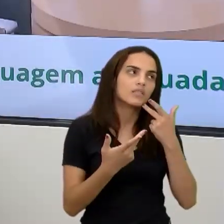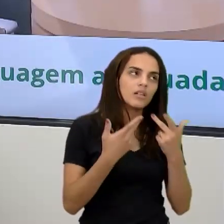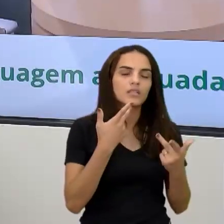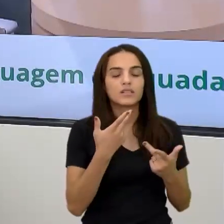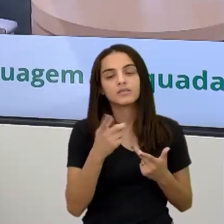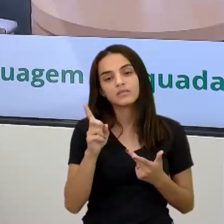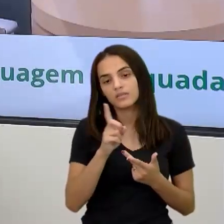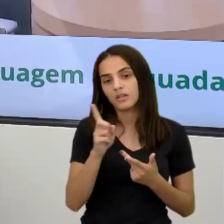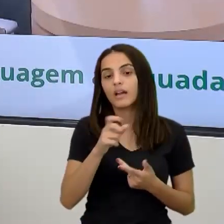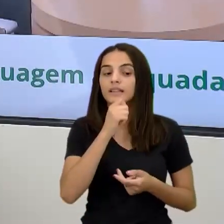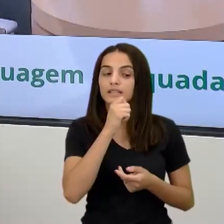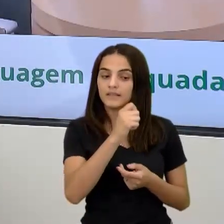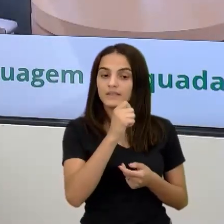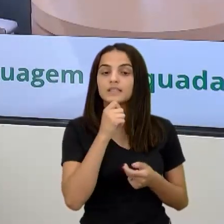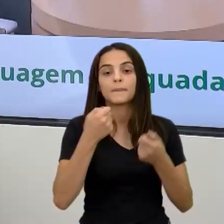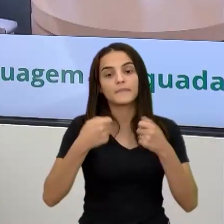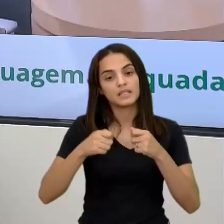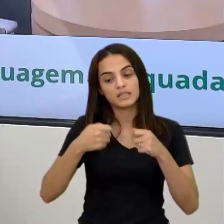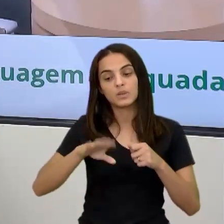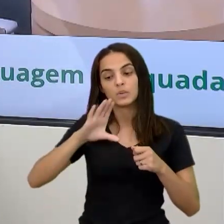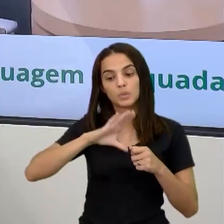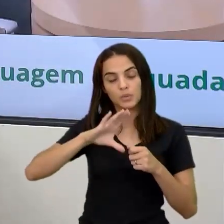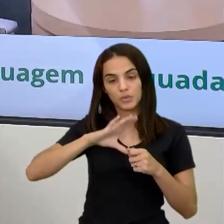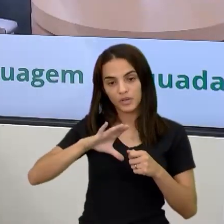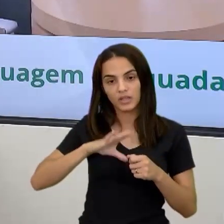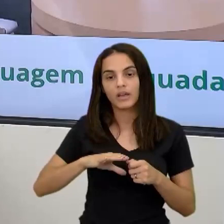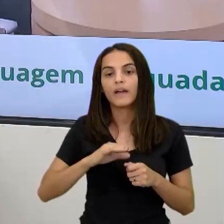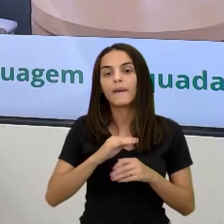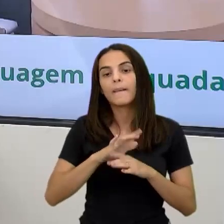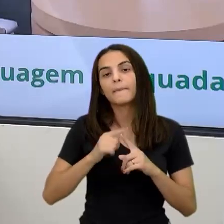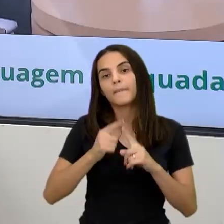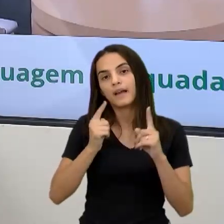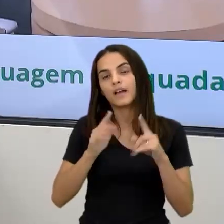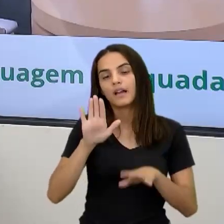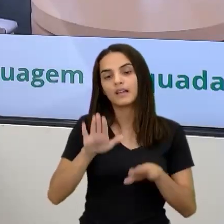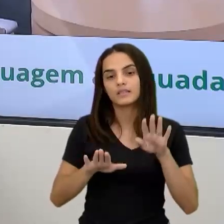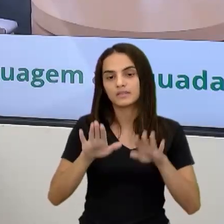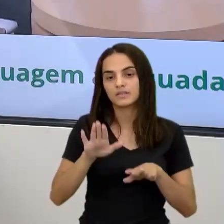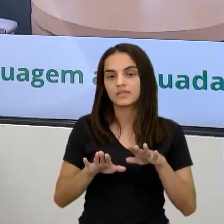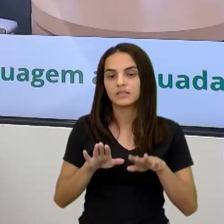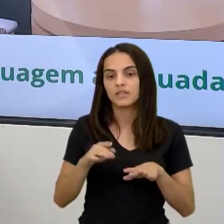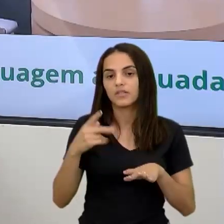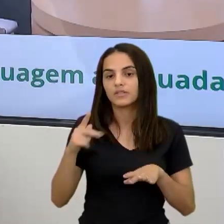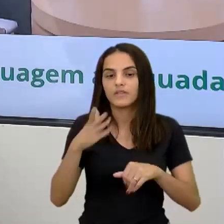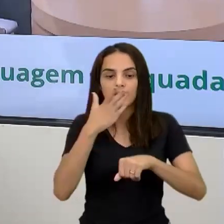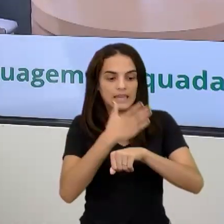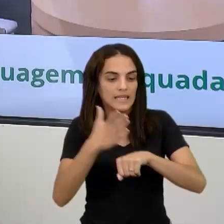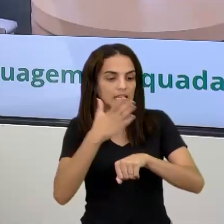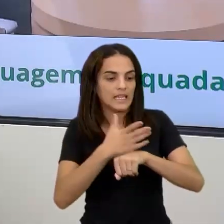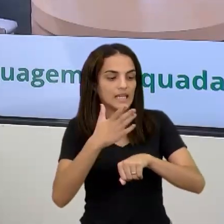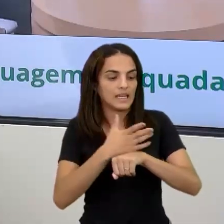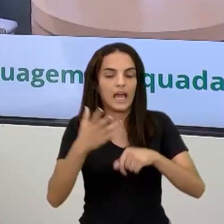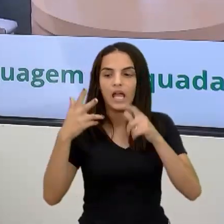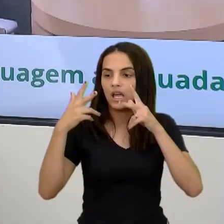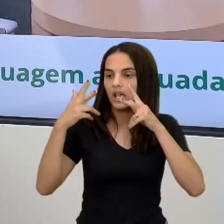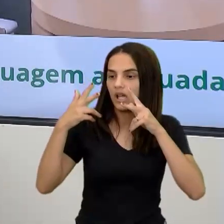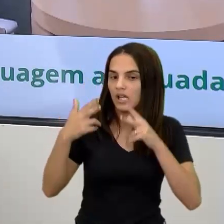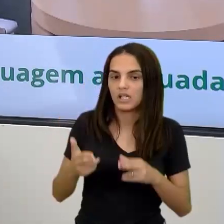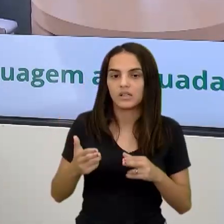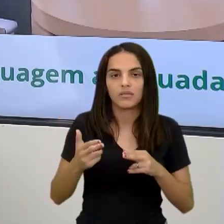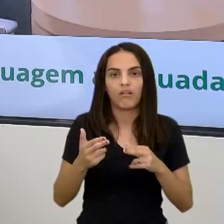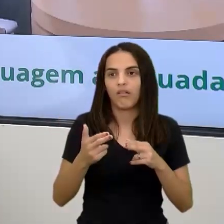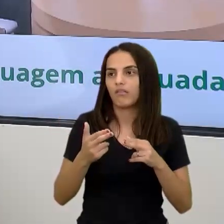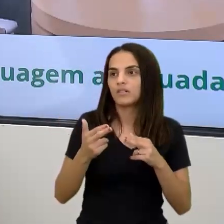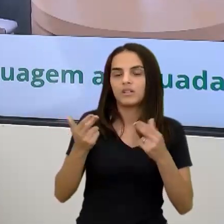a entrevista exige a norma padrão, mas não quer dizer que você também vai deixar de... Você vai treinar como se fosse um ministro do STF, robô,